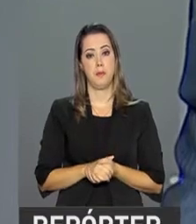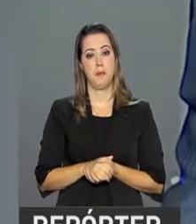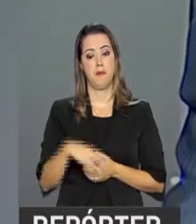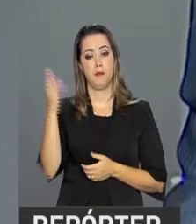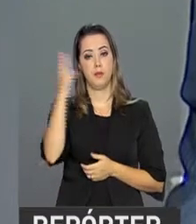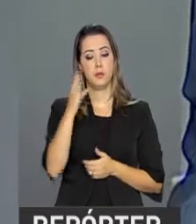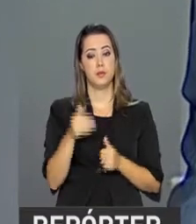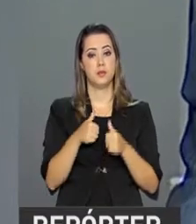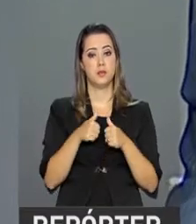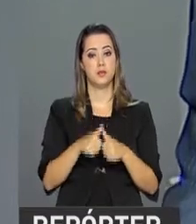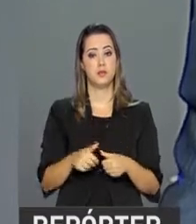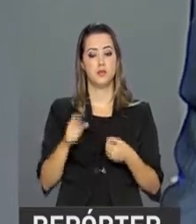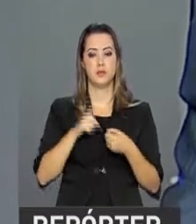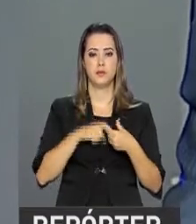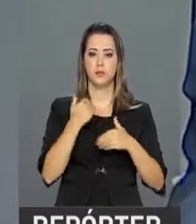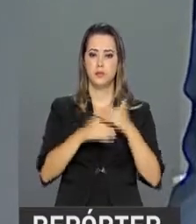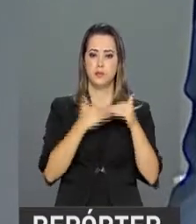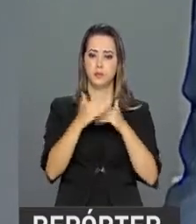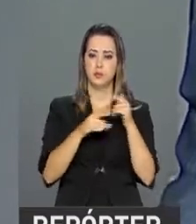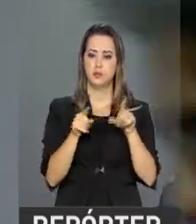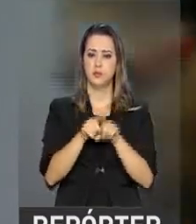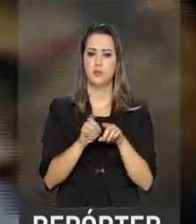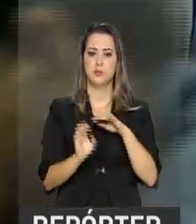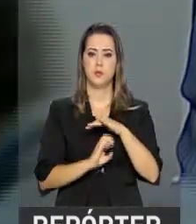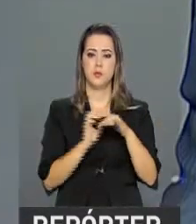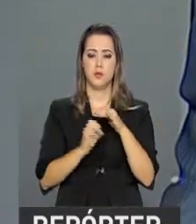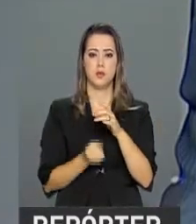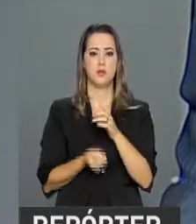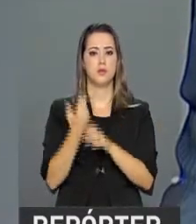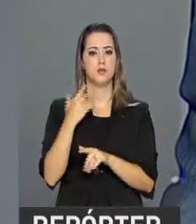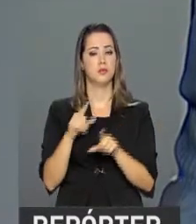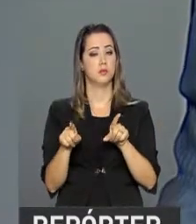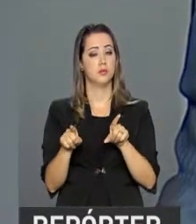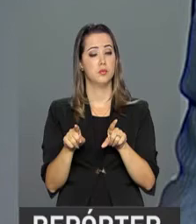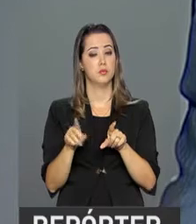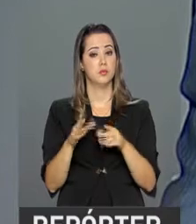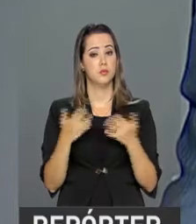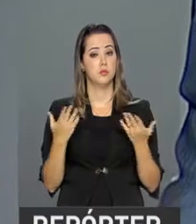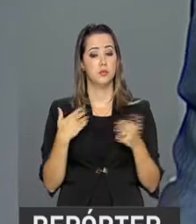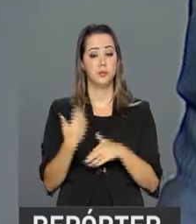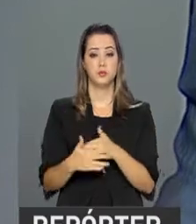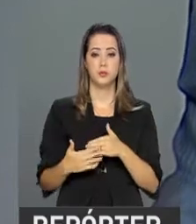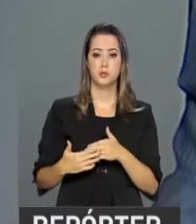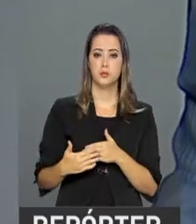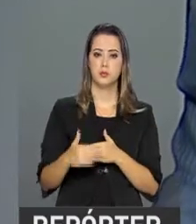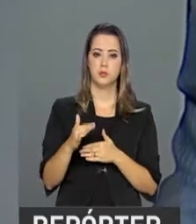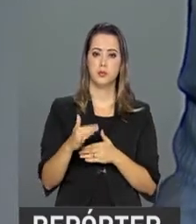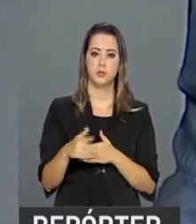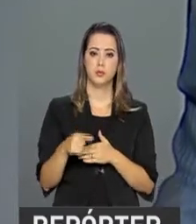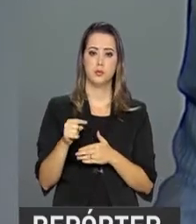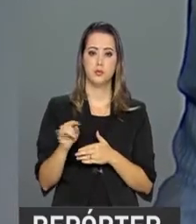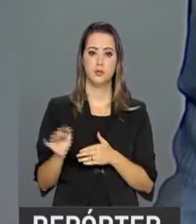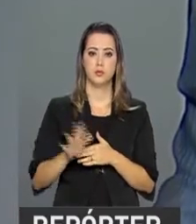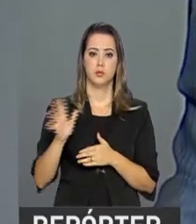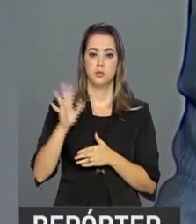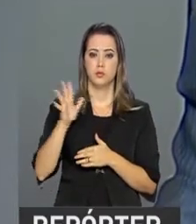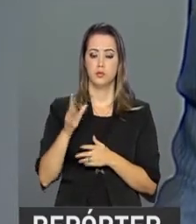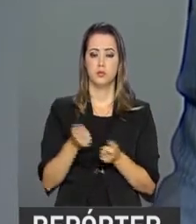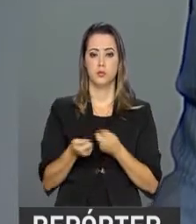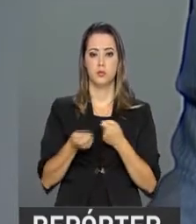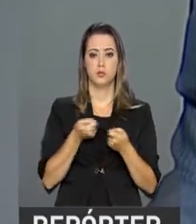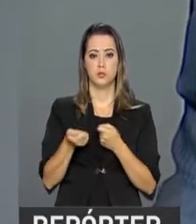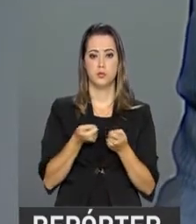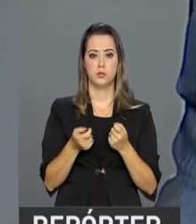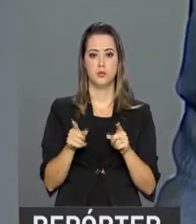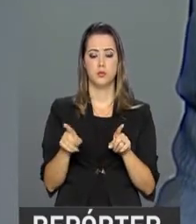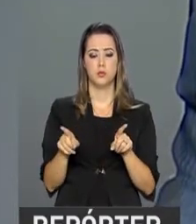recuperando a economia está crescendo empregos estão sendo criados a continuação da inflação sob controle